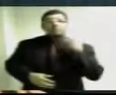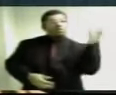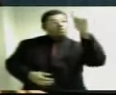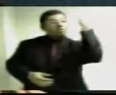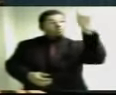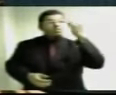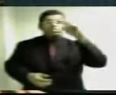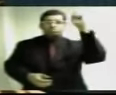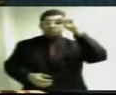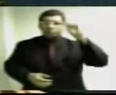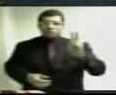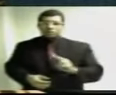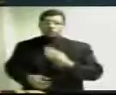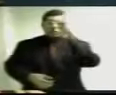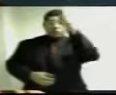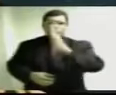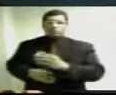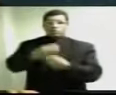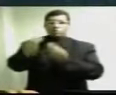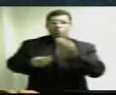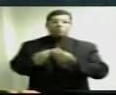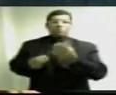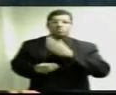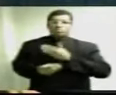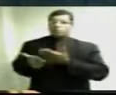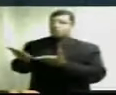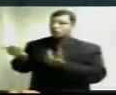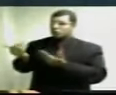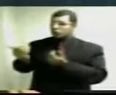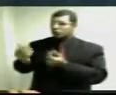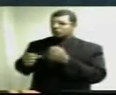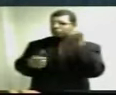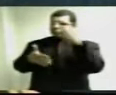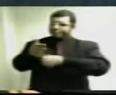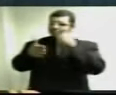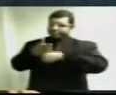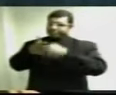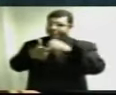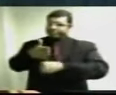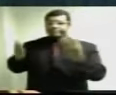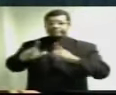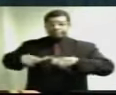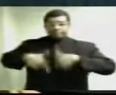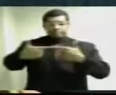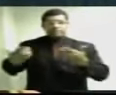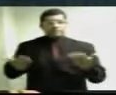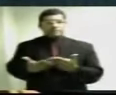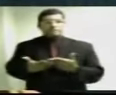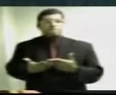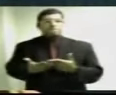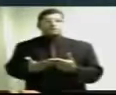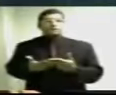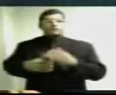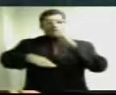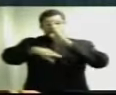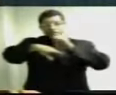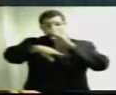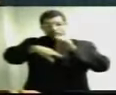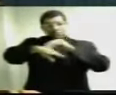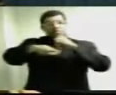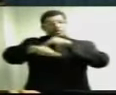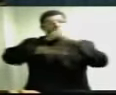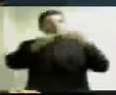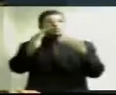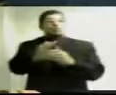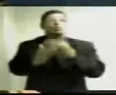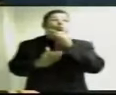importante da história do país, como participei na minha juventude de muitas lutas, e aproveitar para convocar